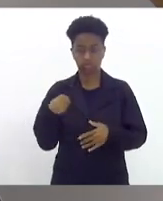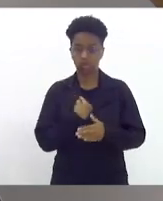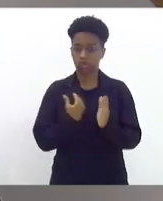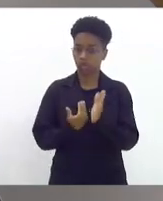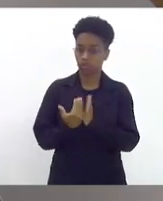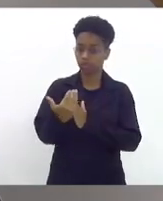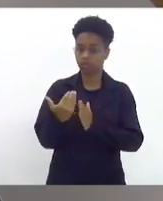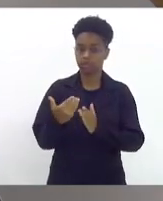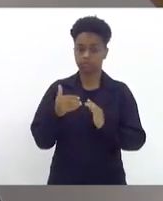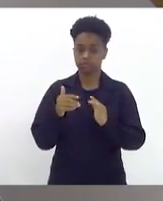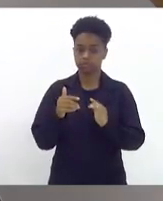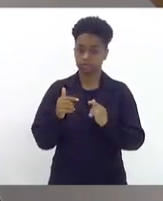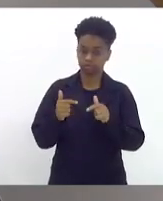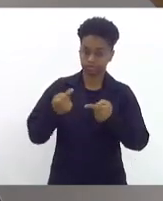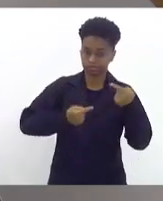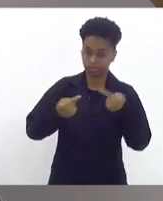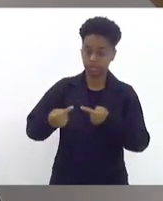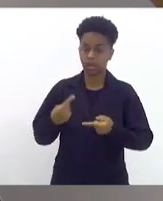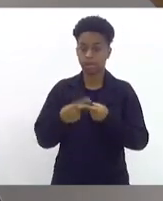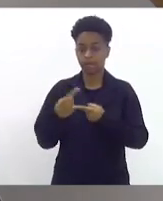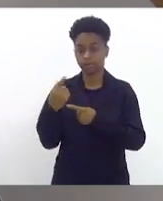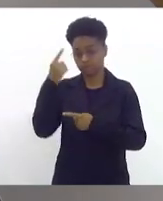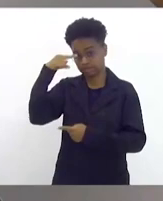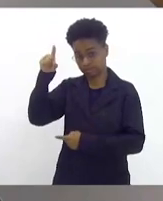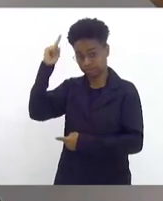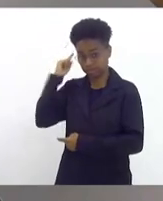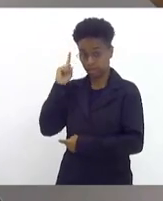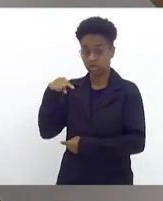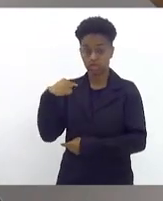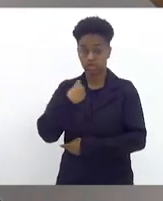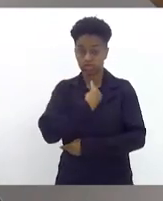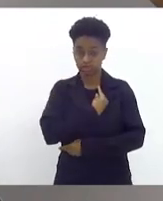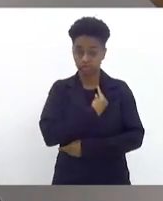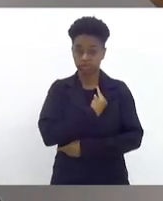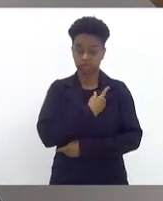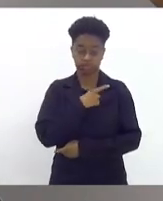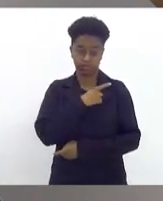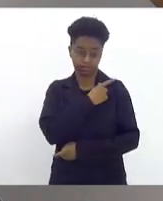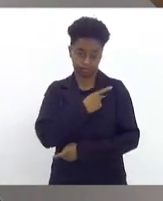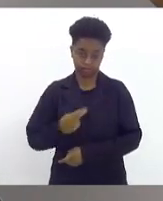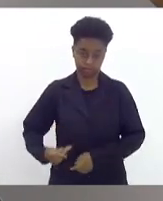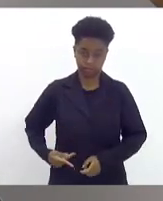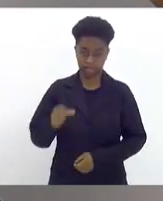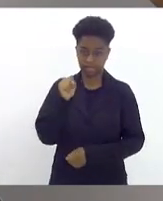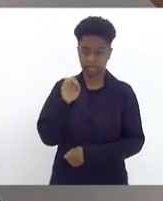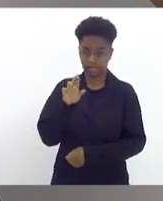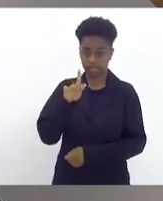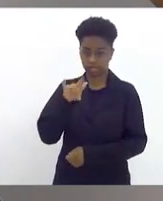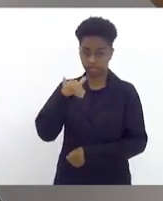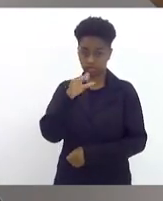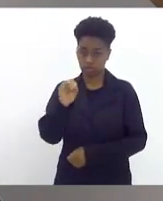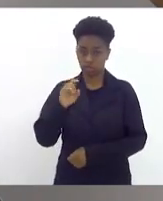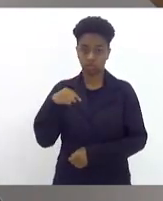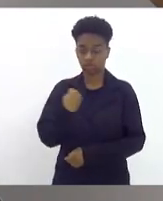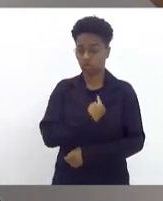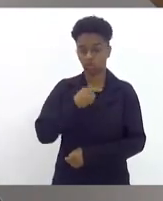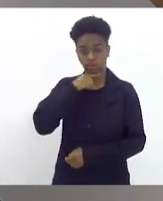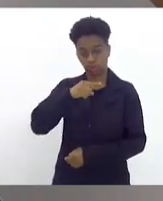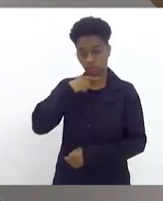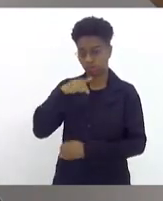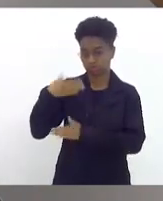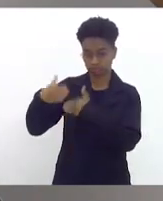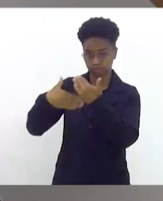porque na sessão anterior nós sobre a presidência do vice-presidente doutor Serginho nós não avançamos na